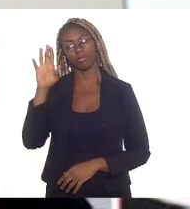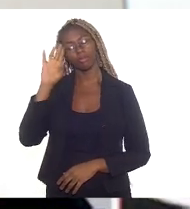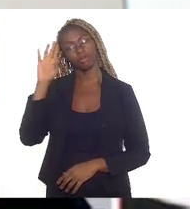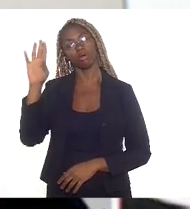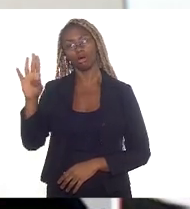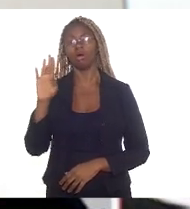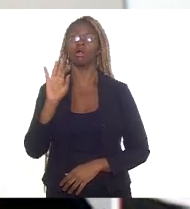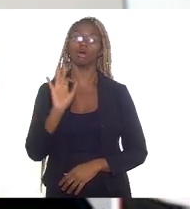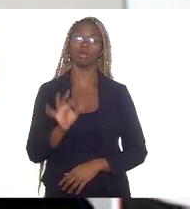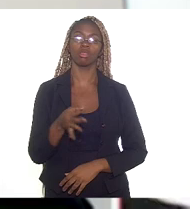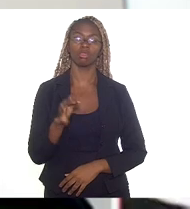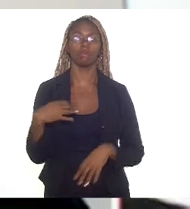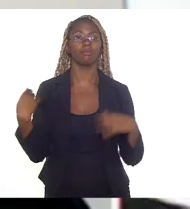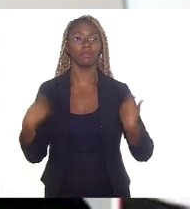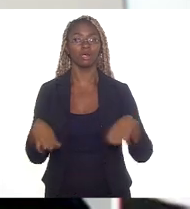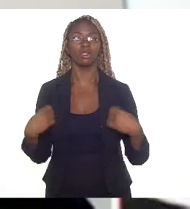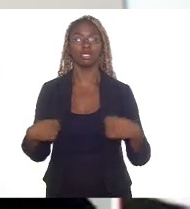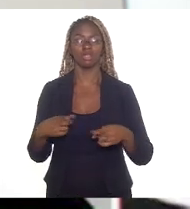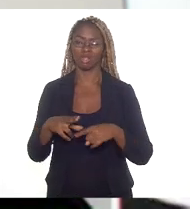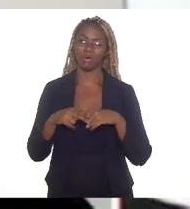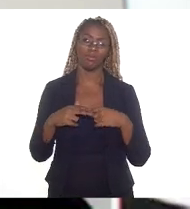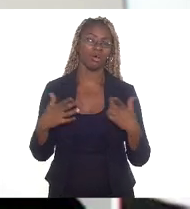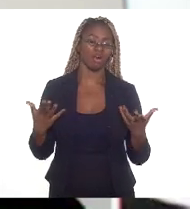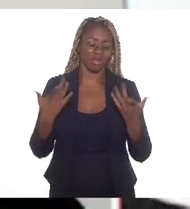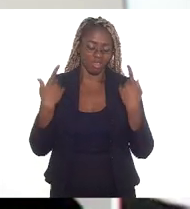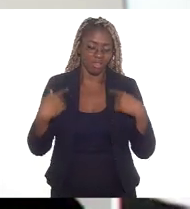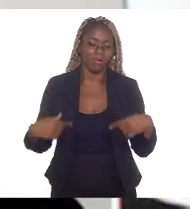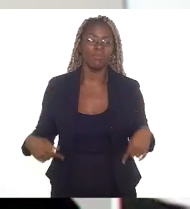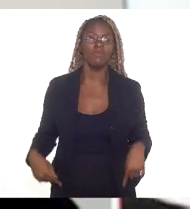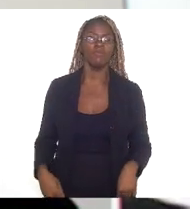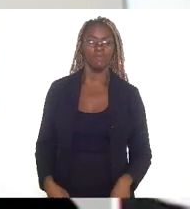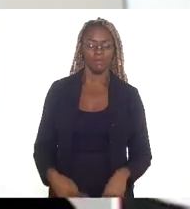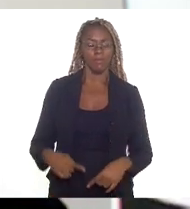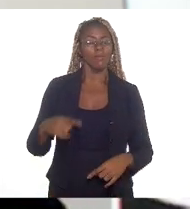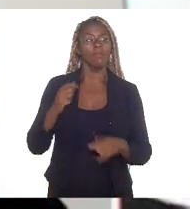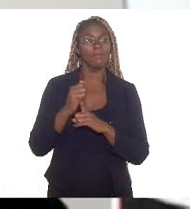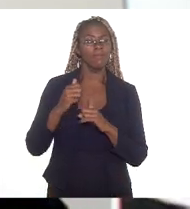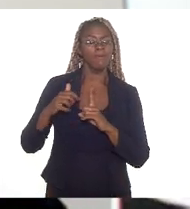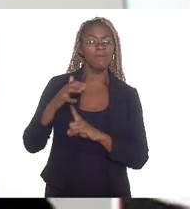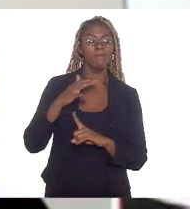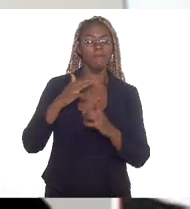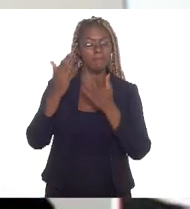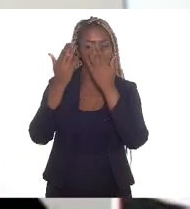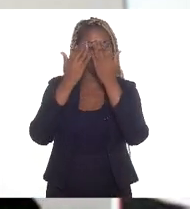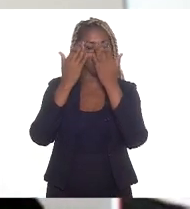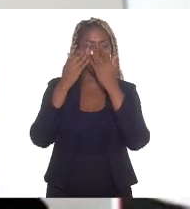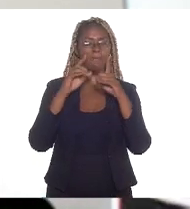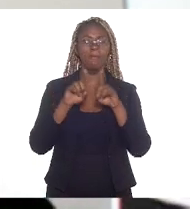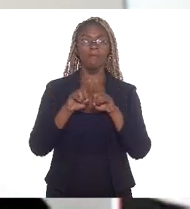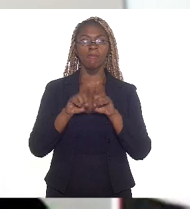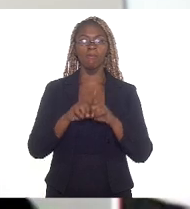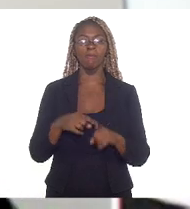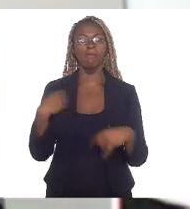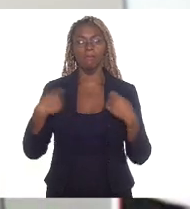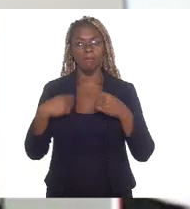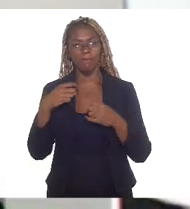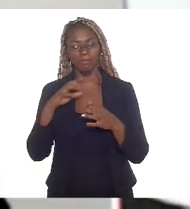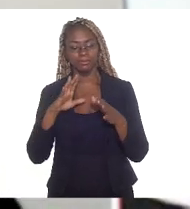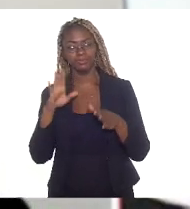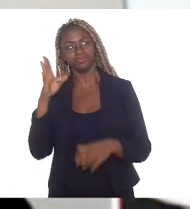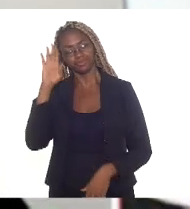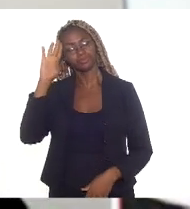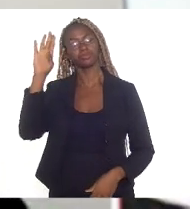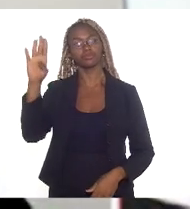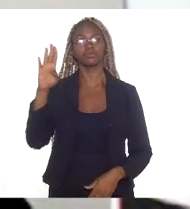deficiência já coloca razões de natureza biopsicossocial para que ela, de fato, seja prioritária